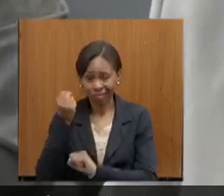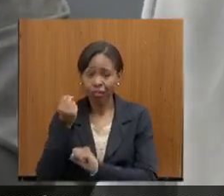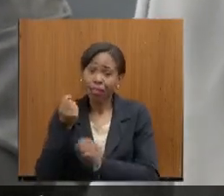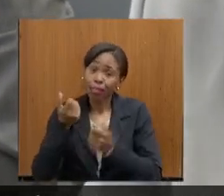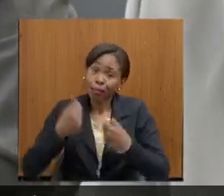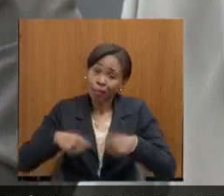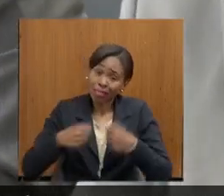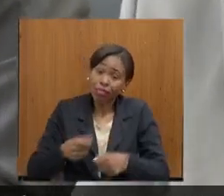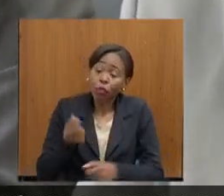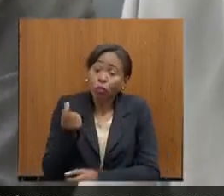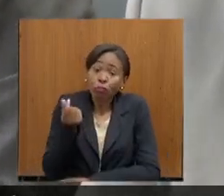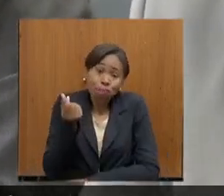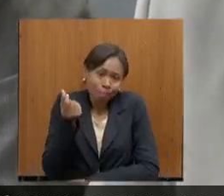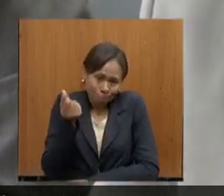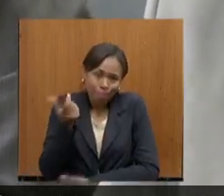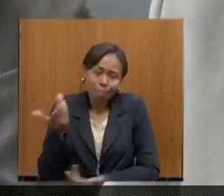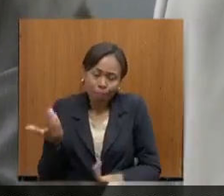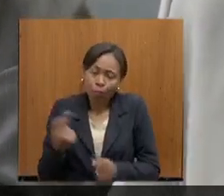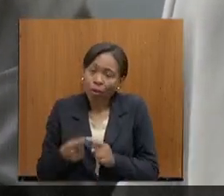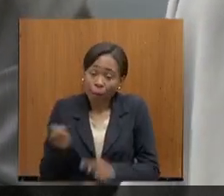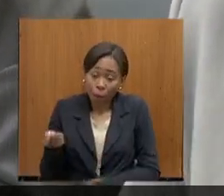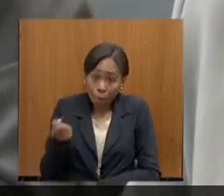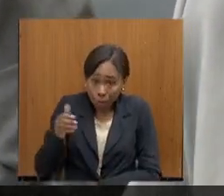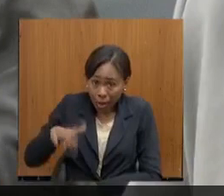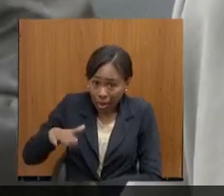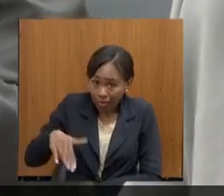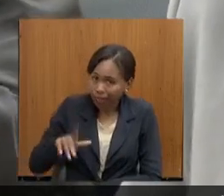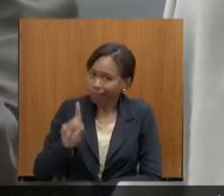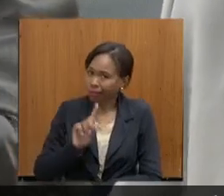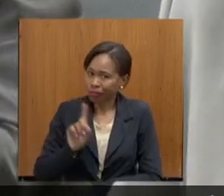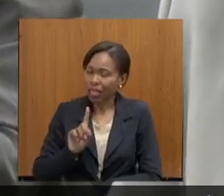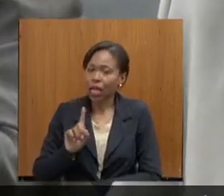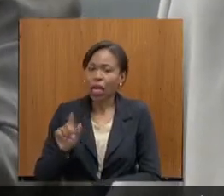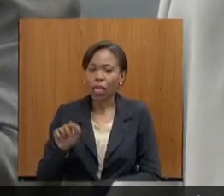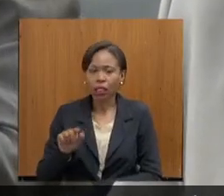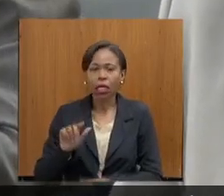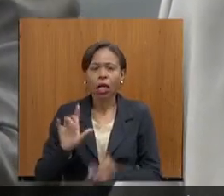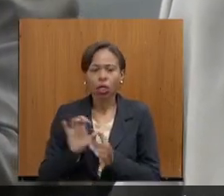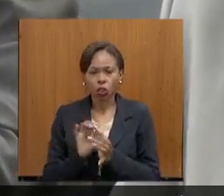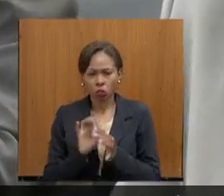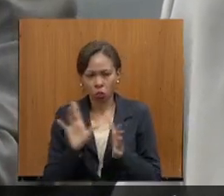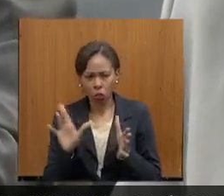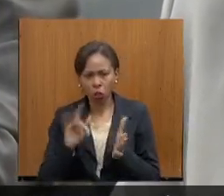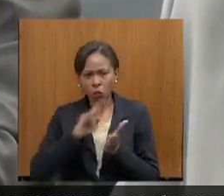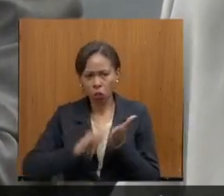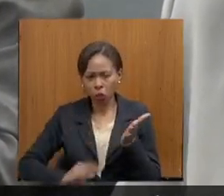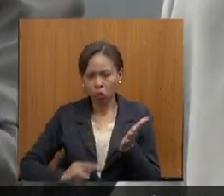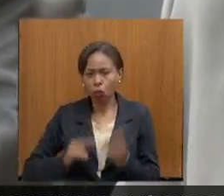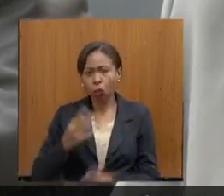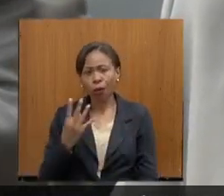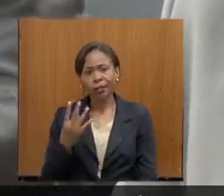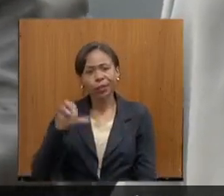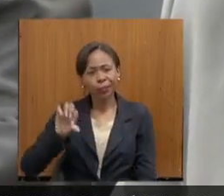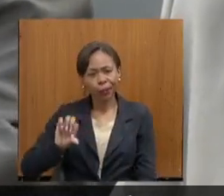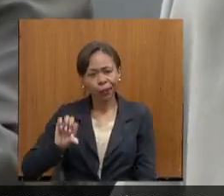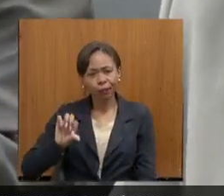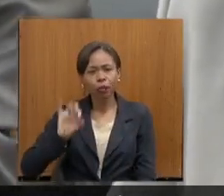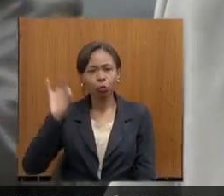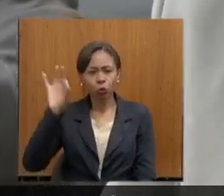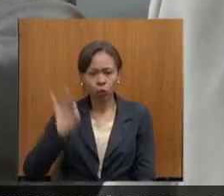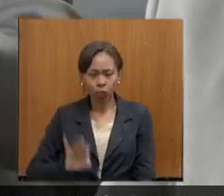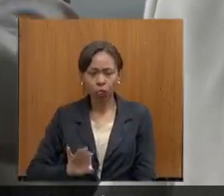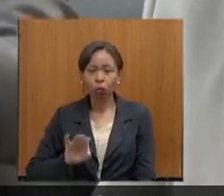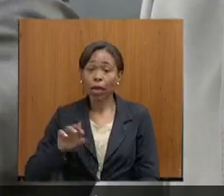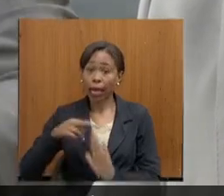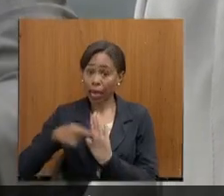né a renovação é dessas concessões pode ser 49 por cento e a regra atual